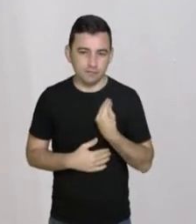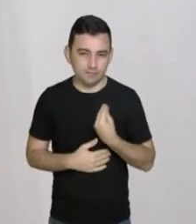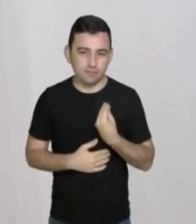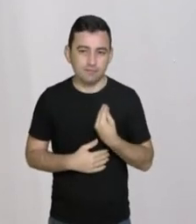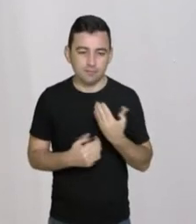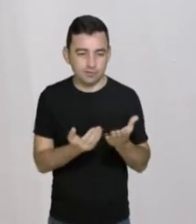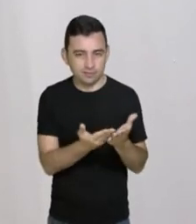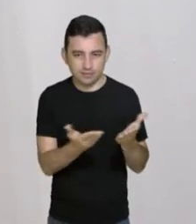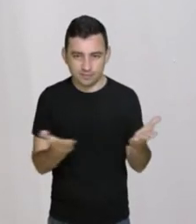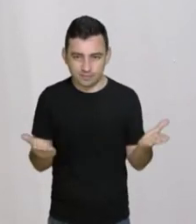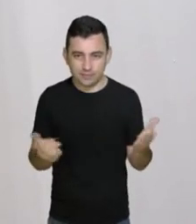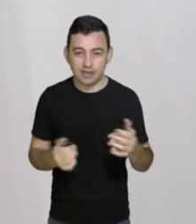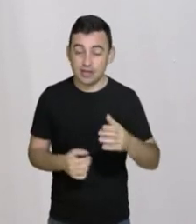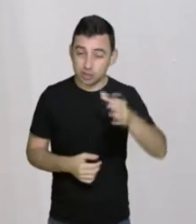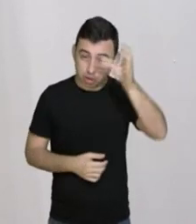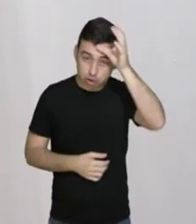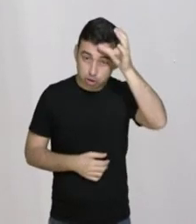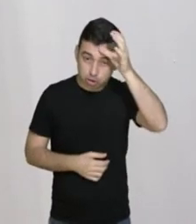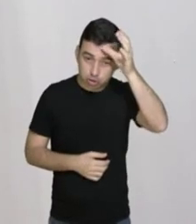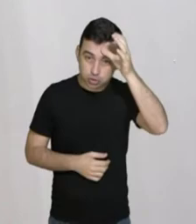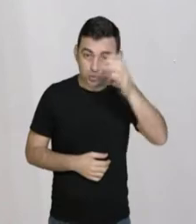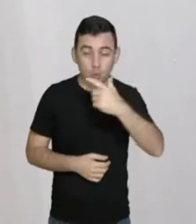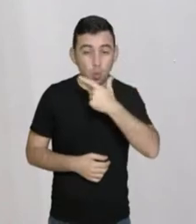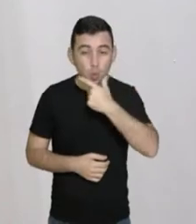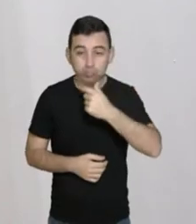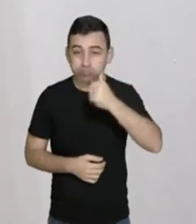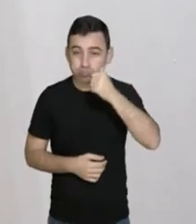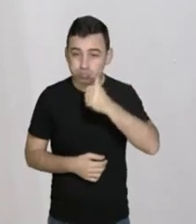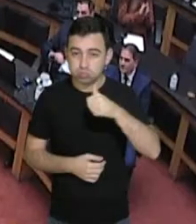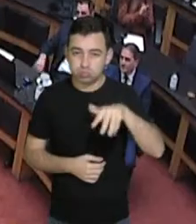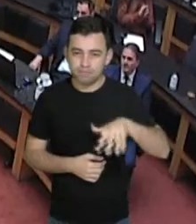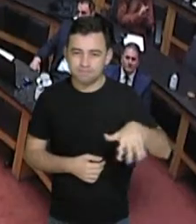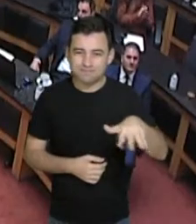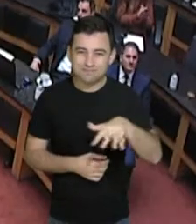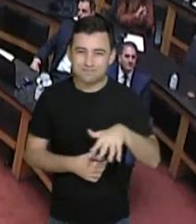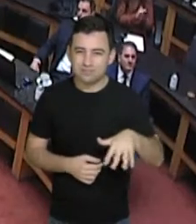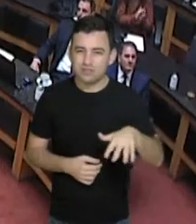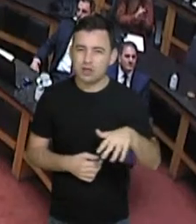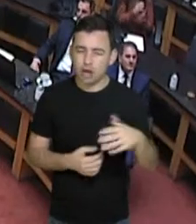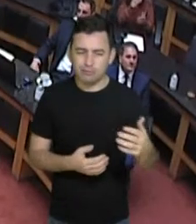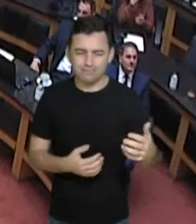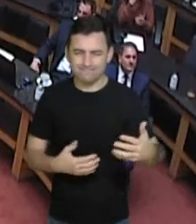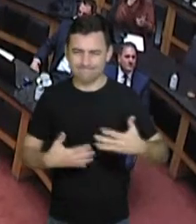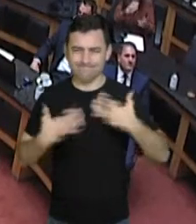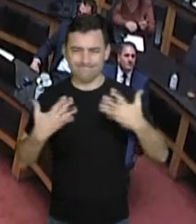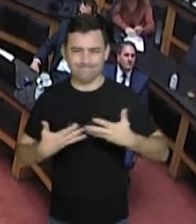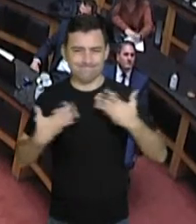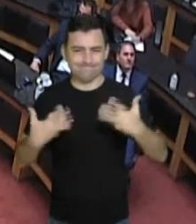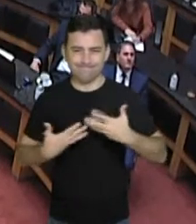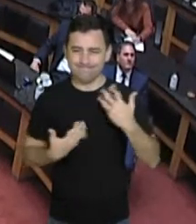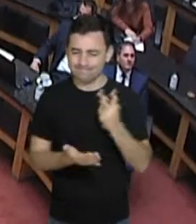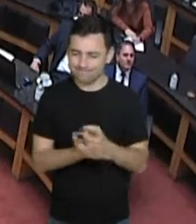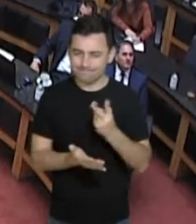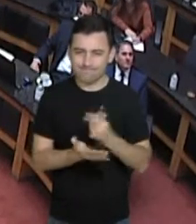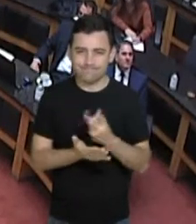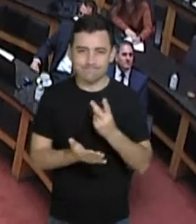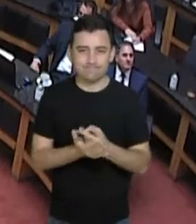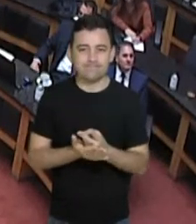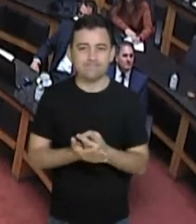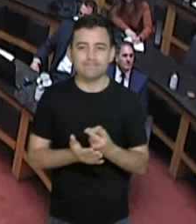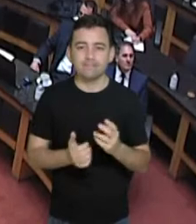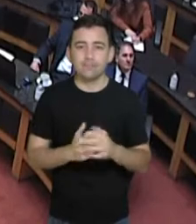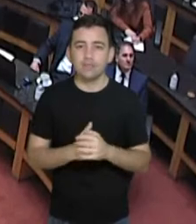A minha tia Estela, o meu tio Benito, que foram um dos meus incentivadores, sempre